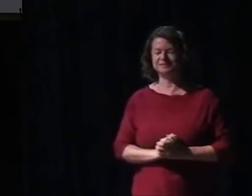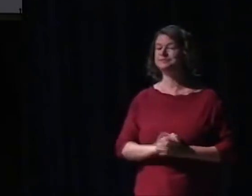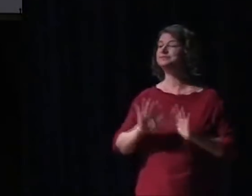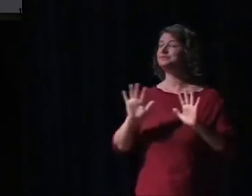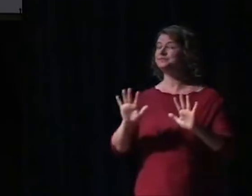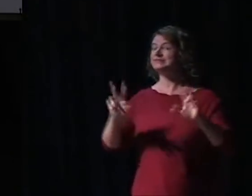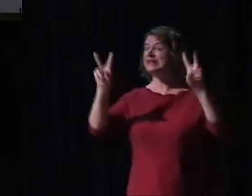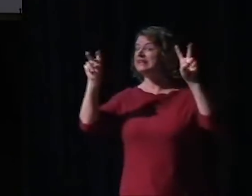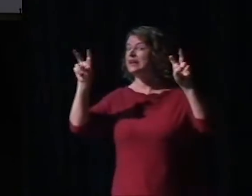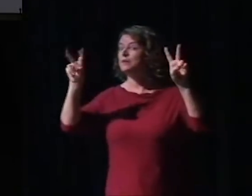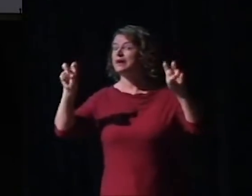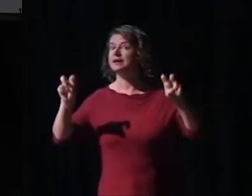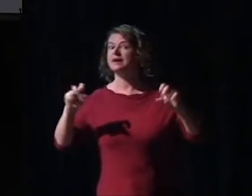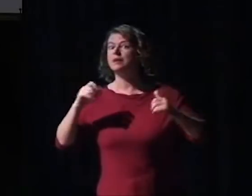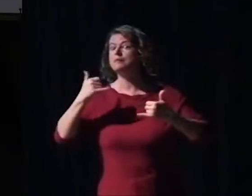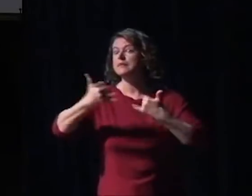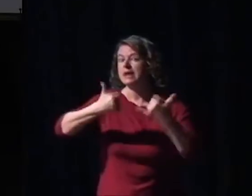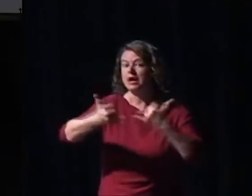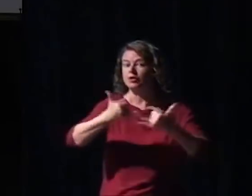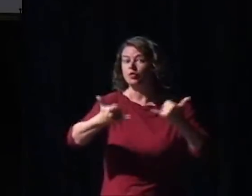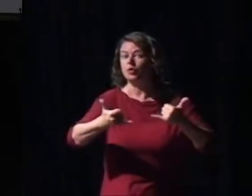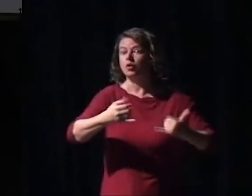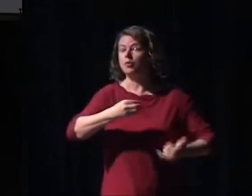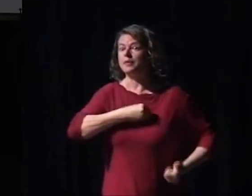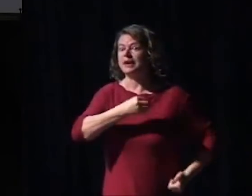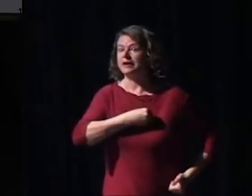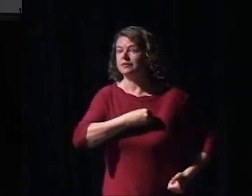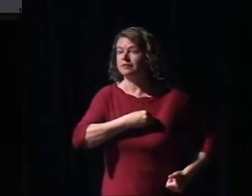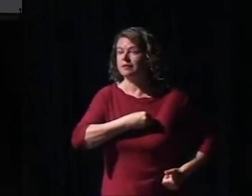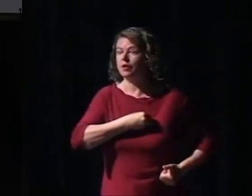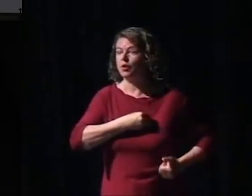pecar, amém? Pai querido,